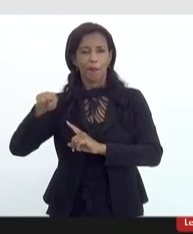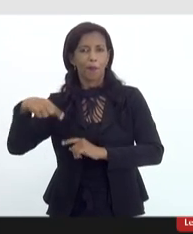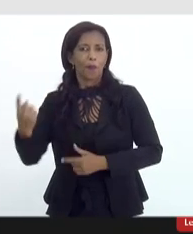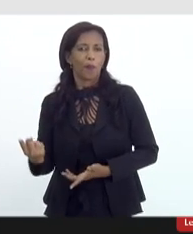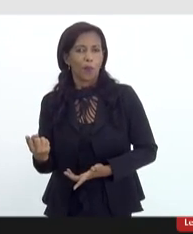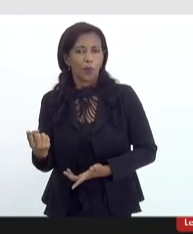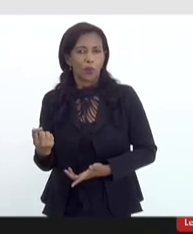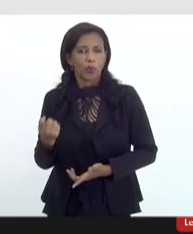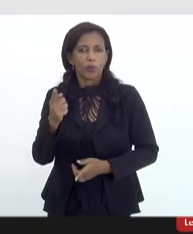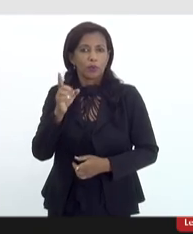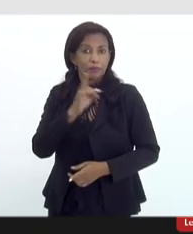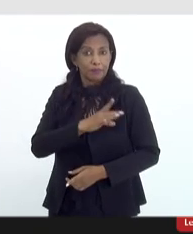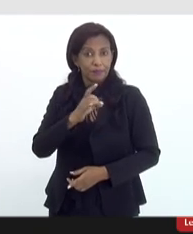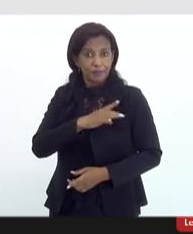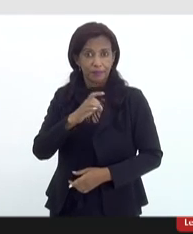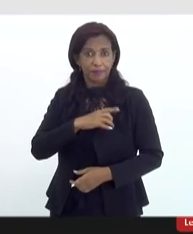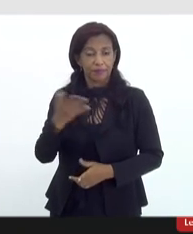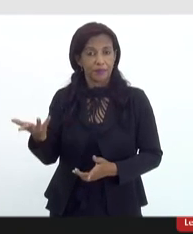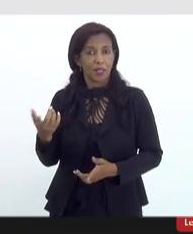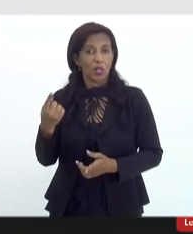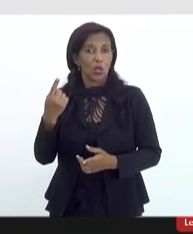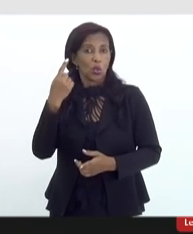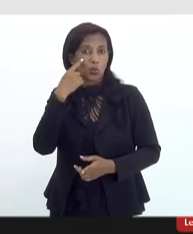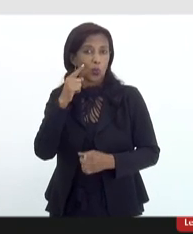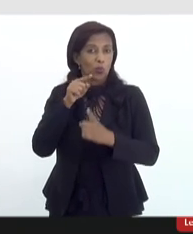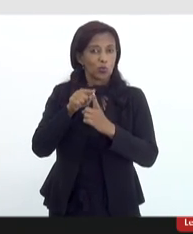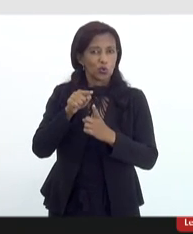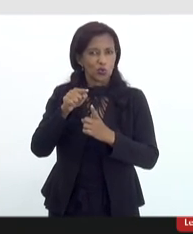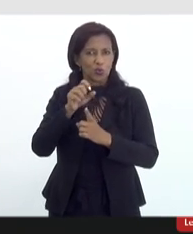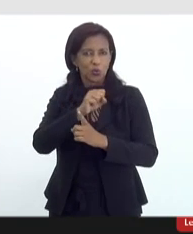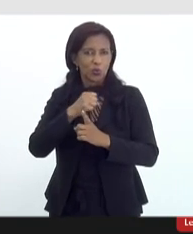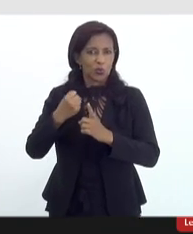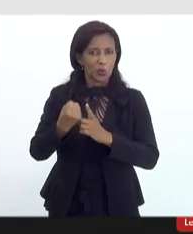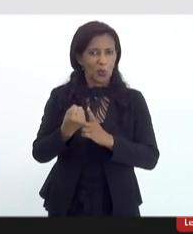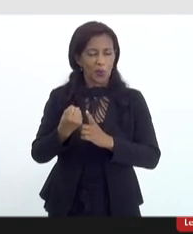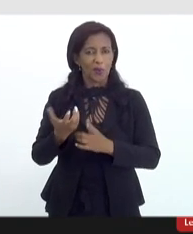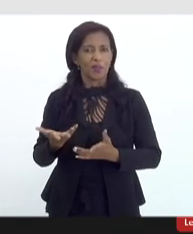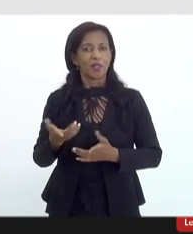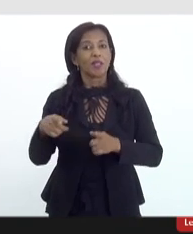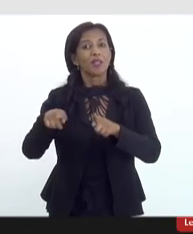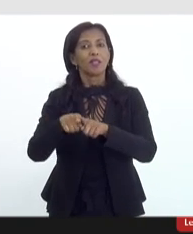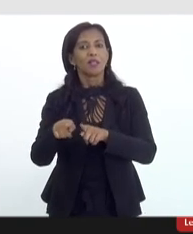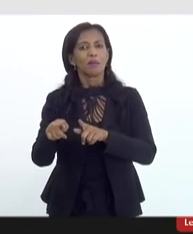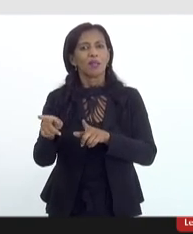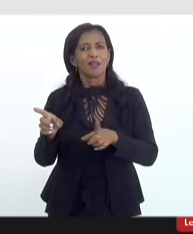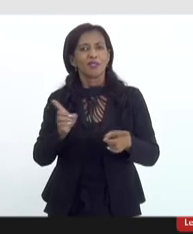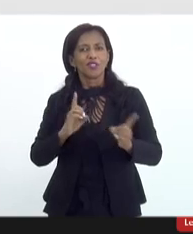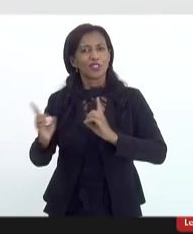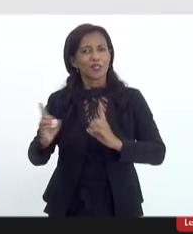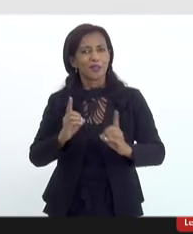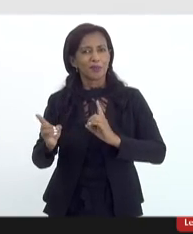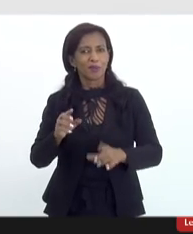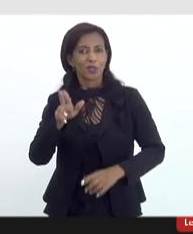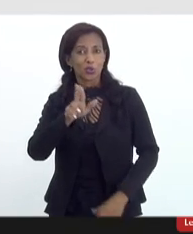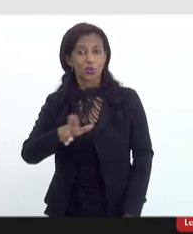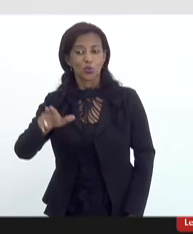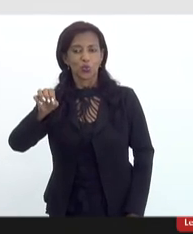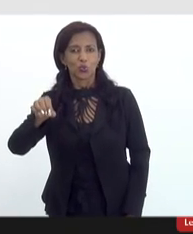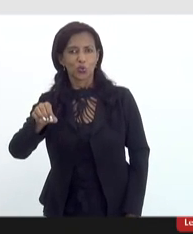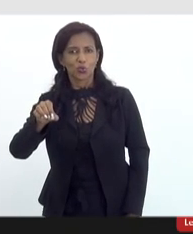com o sagrado do ponto de vista sociológico é isso, né, uma atração, uma repulsa, e também uma dinâmica de